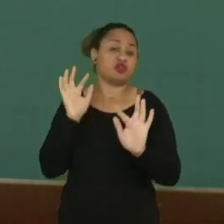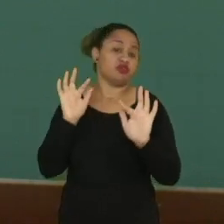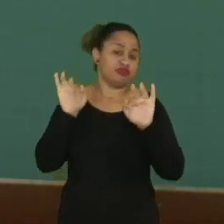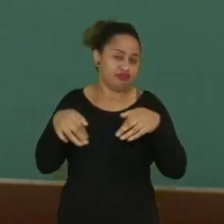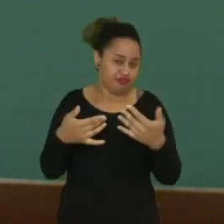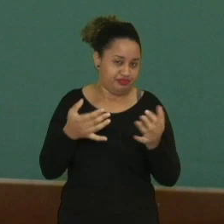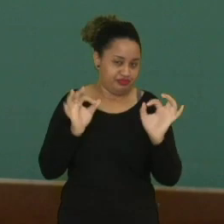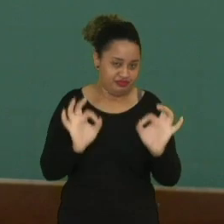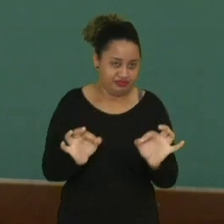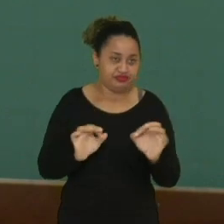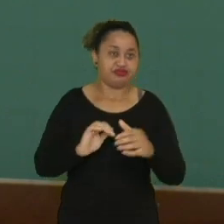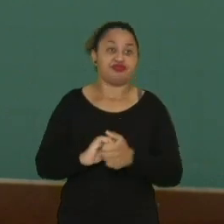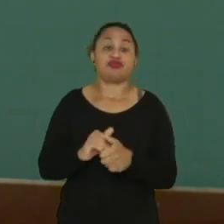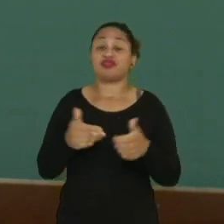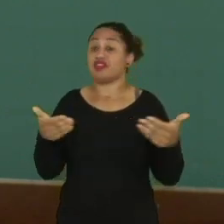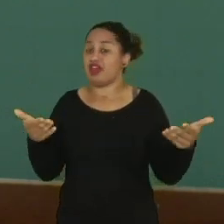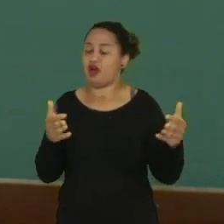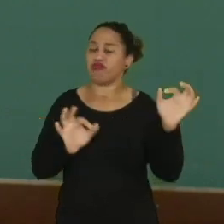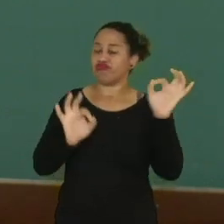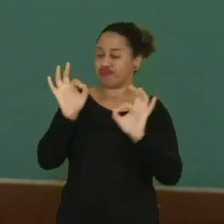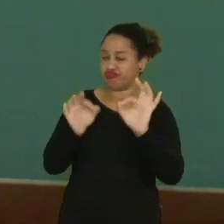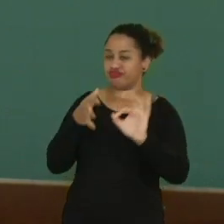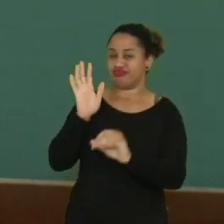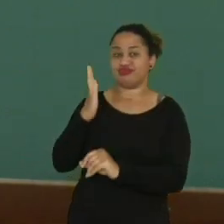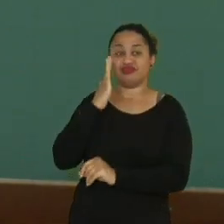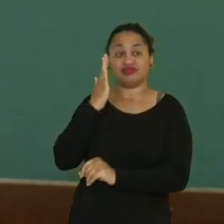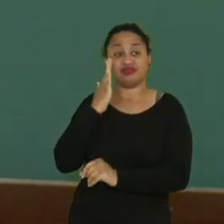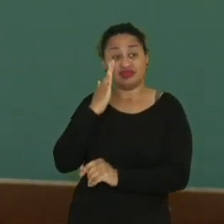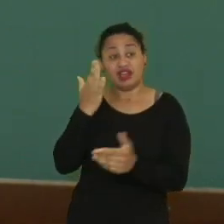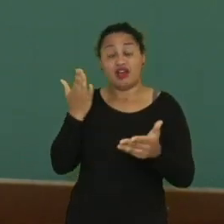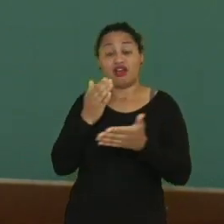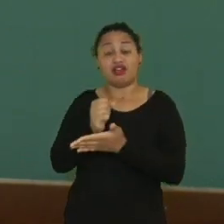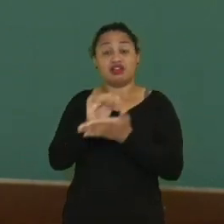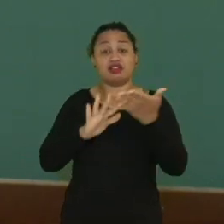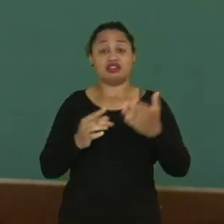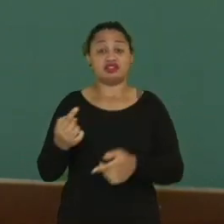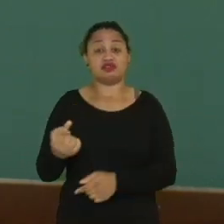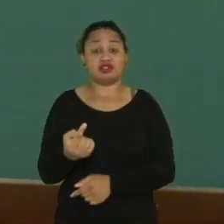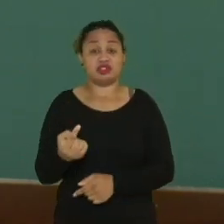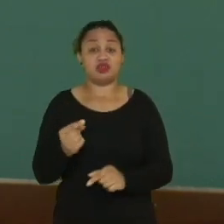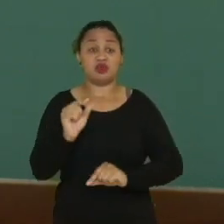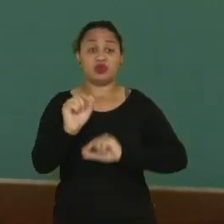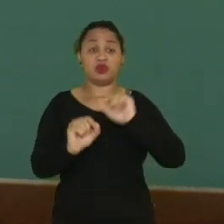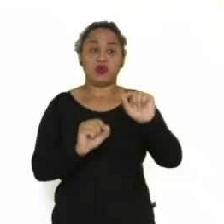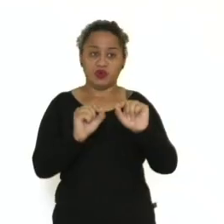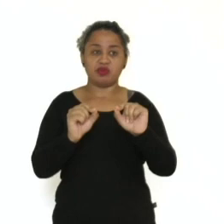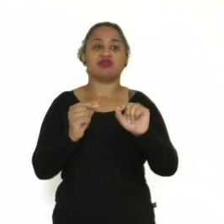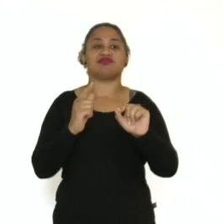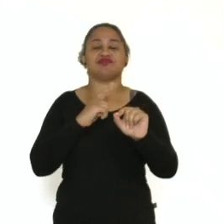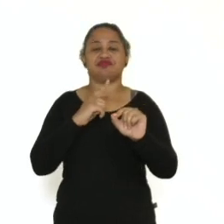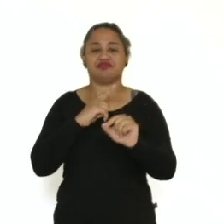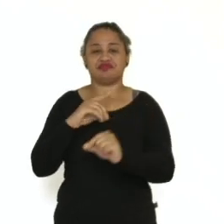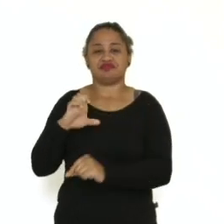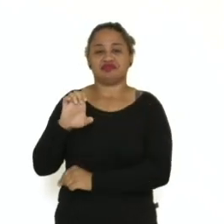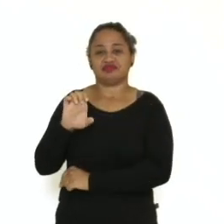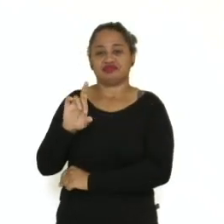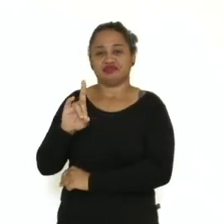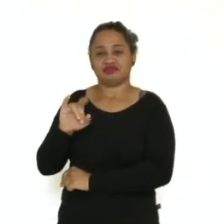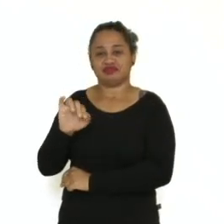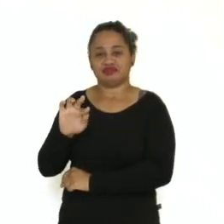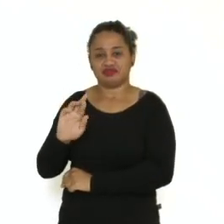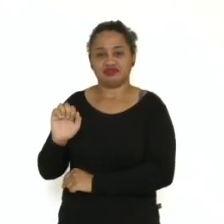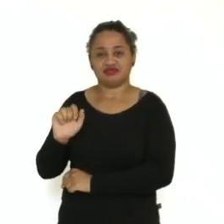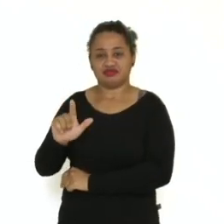Chegamos então, com todo este preparo, à atividade 1. Para redigir o editorial, siga o passo a